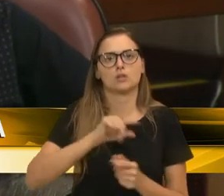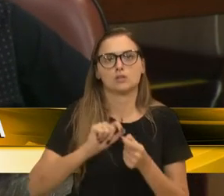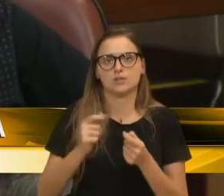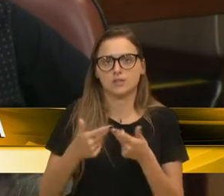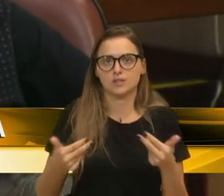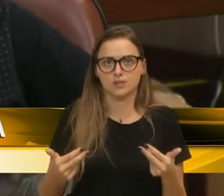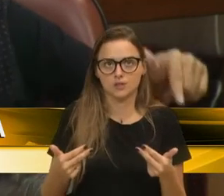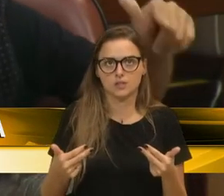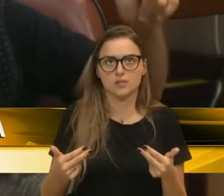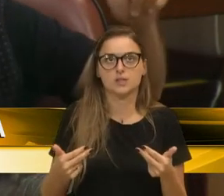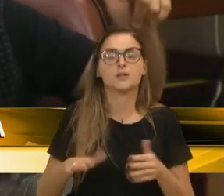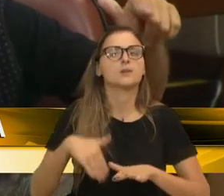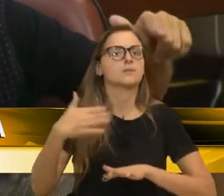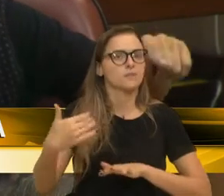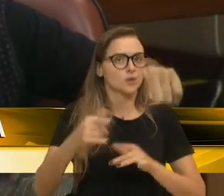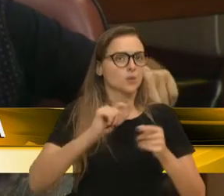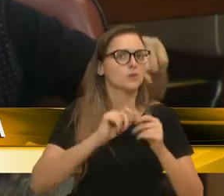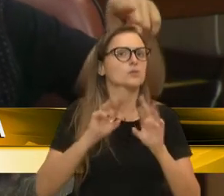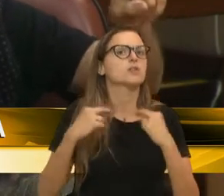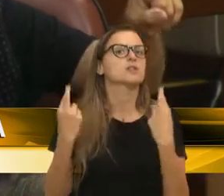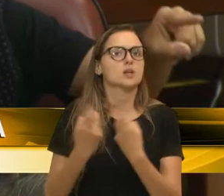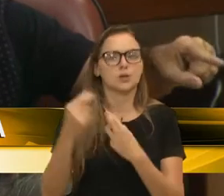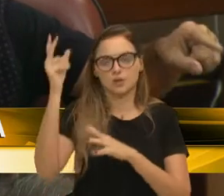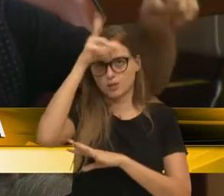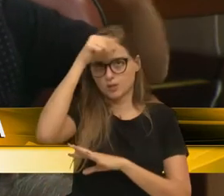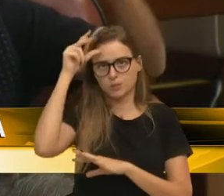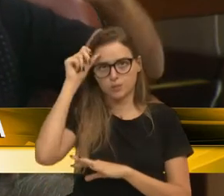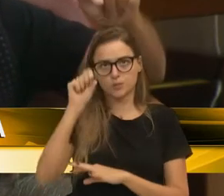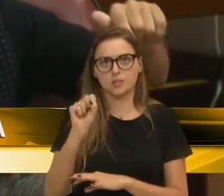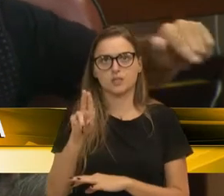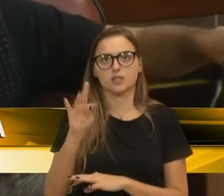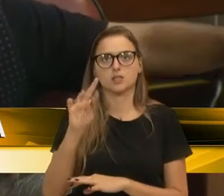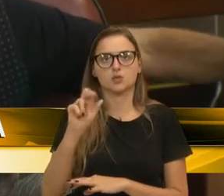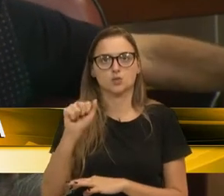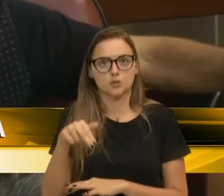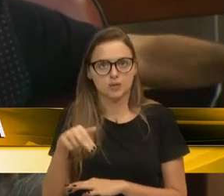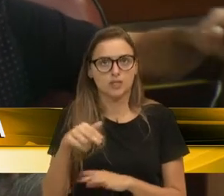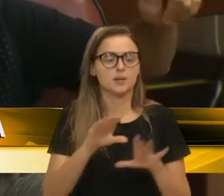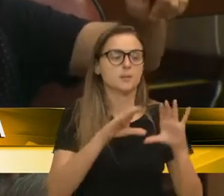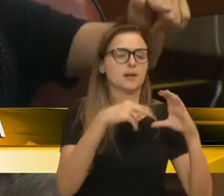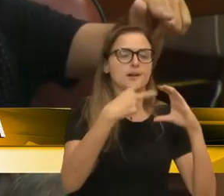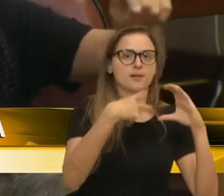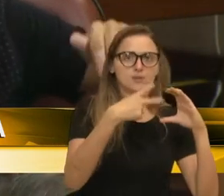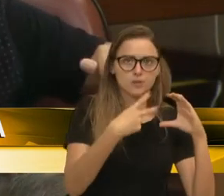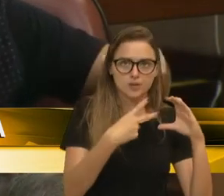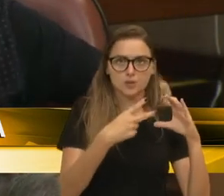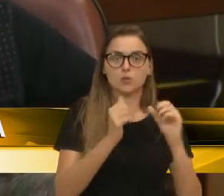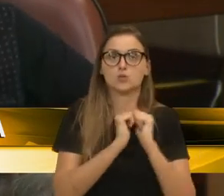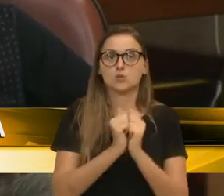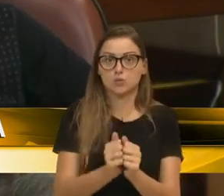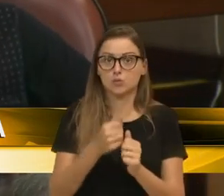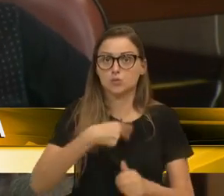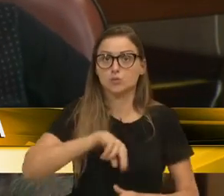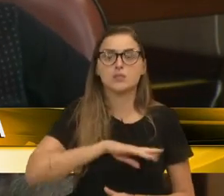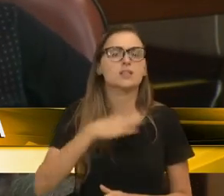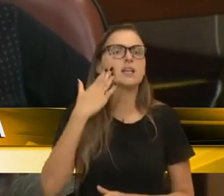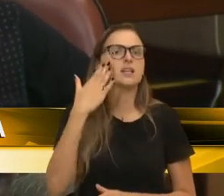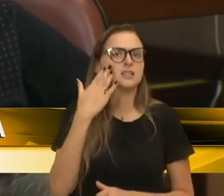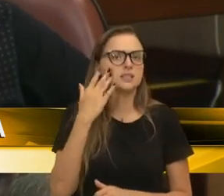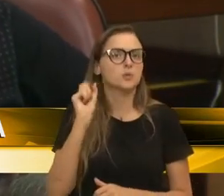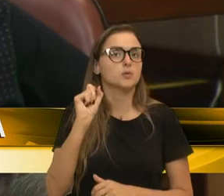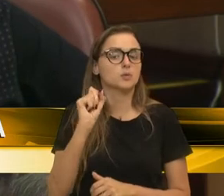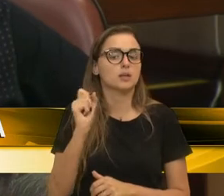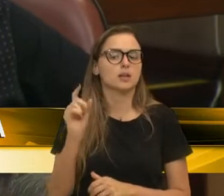pelo contrário, quando foi feita uma audiência pública pela Sutran, pela Câmara de Vereadores que estava aqui, sabe quem que veio no lugar